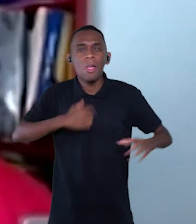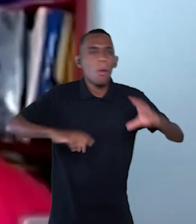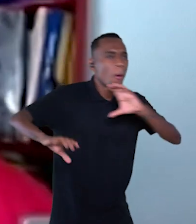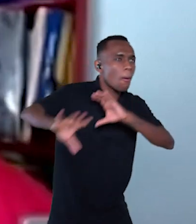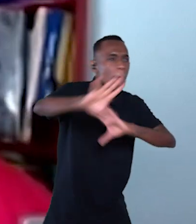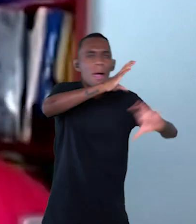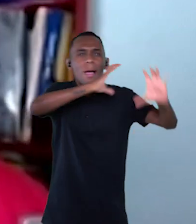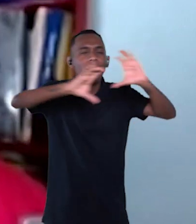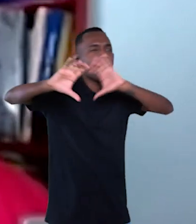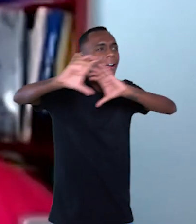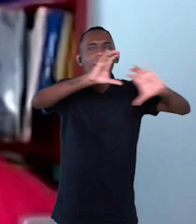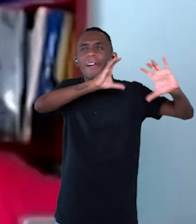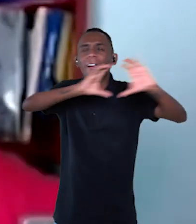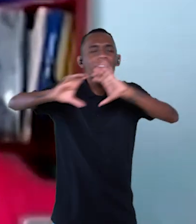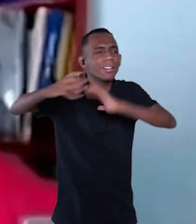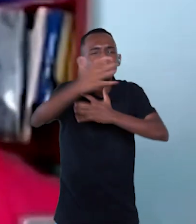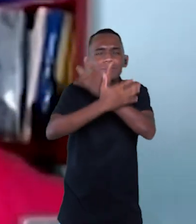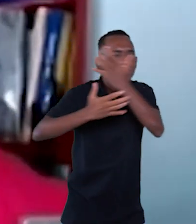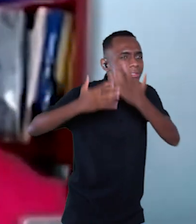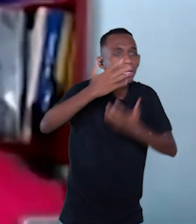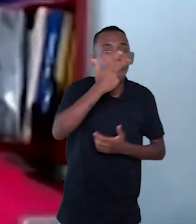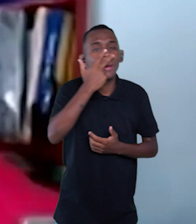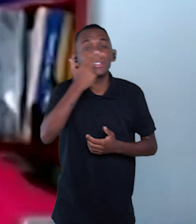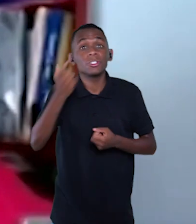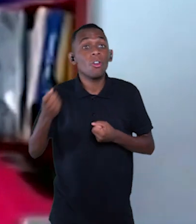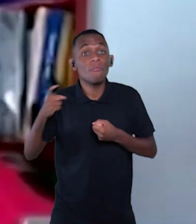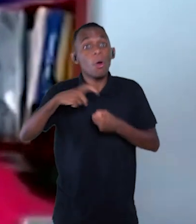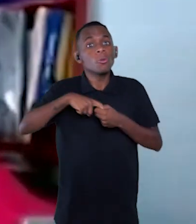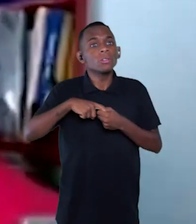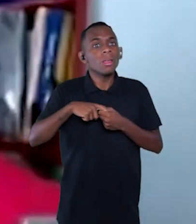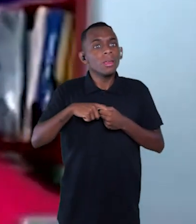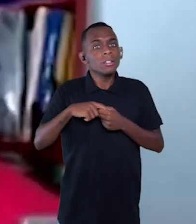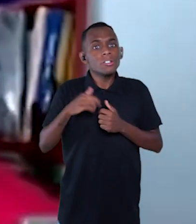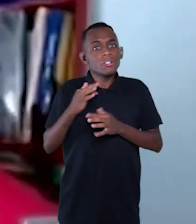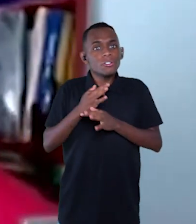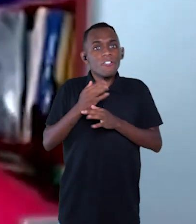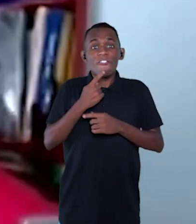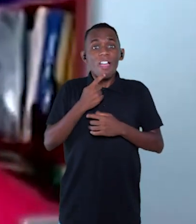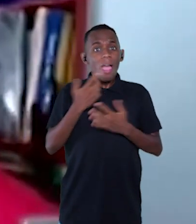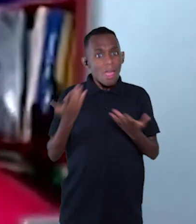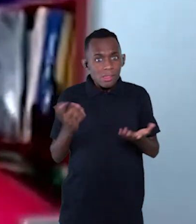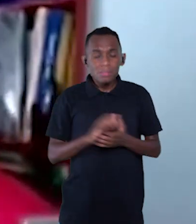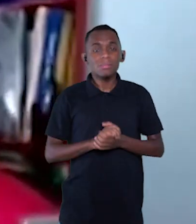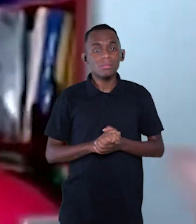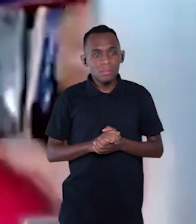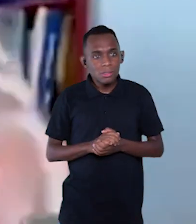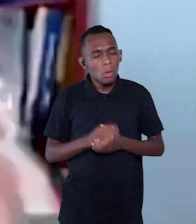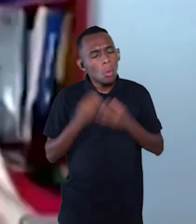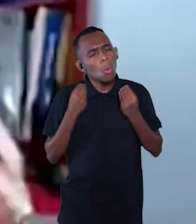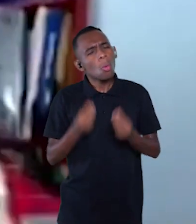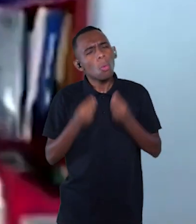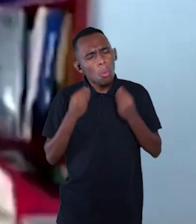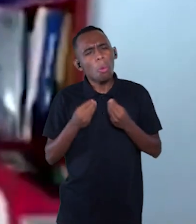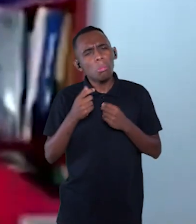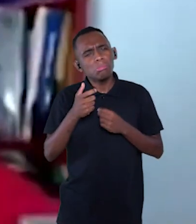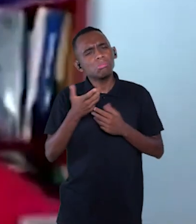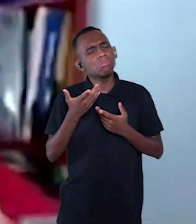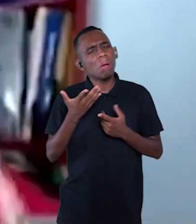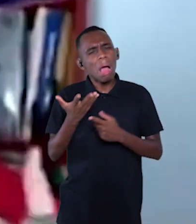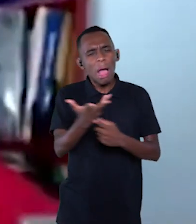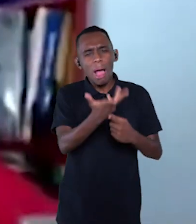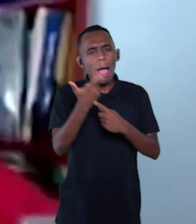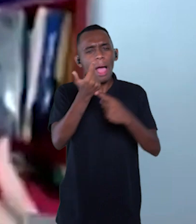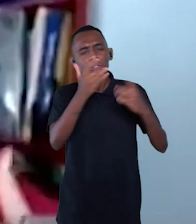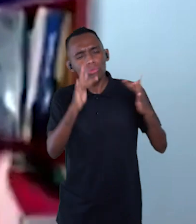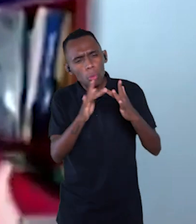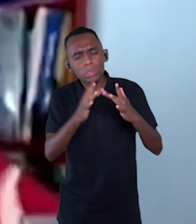vejo cantando como se eu tivesse voltado agora de férias. É muito interessante a forma como a arte, né, assim, o contato